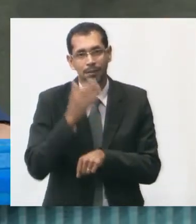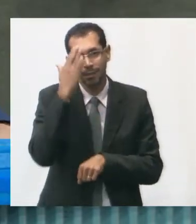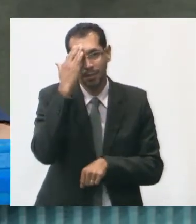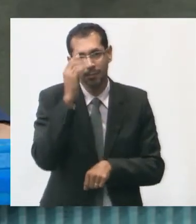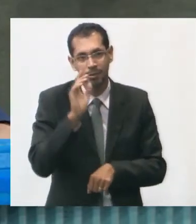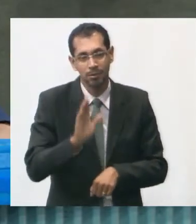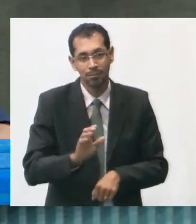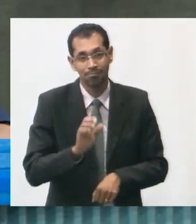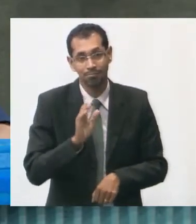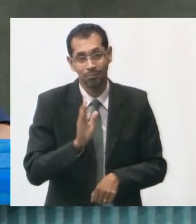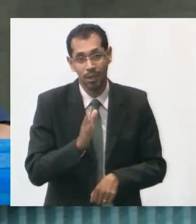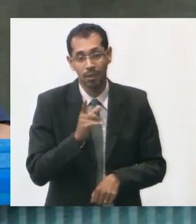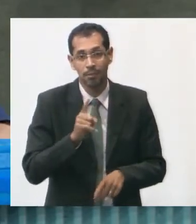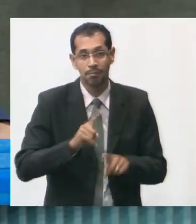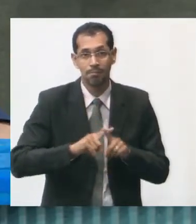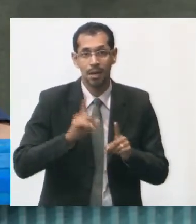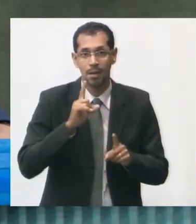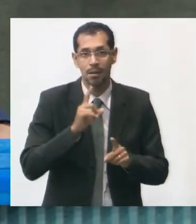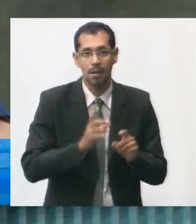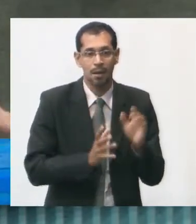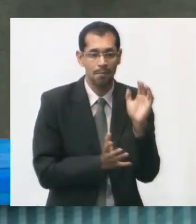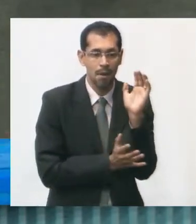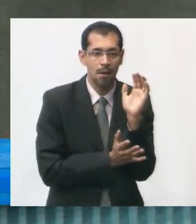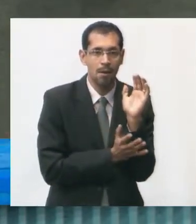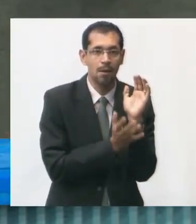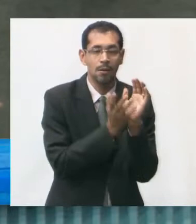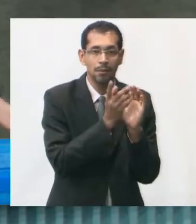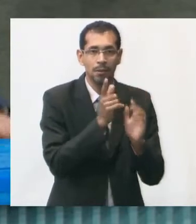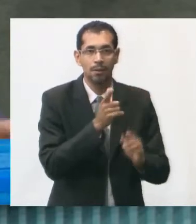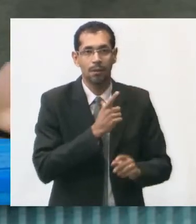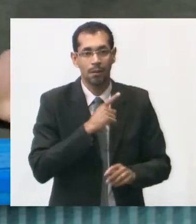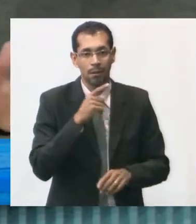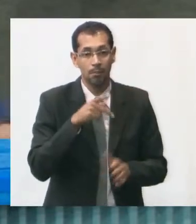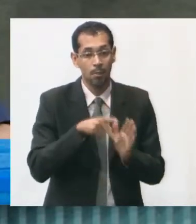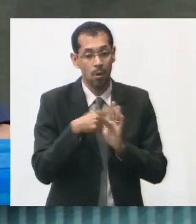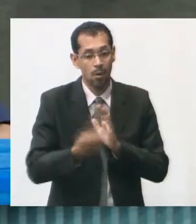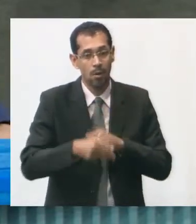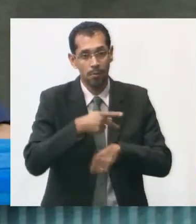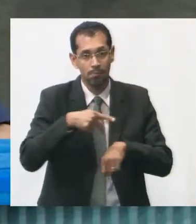burocrático de nosso país, ele às vezes emperra em alguma coisa, mas agora nós